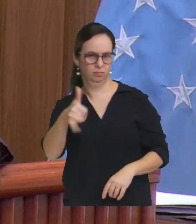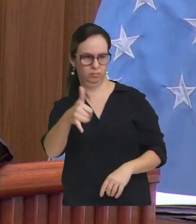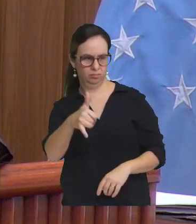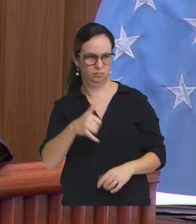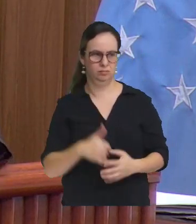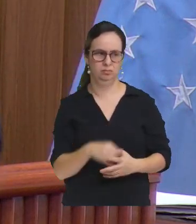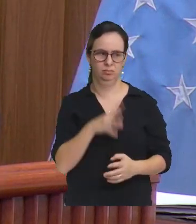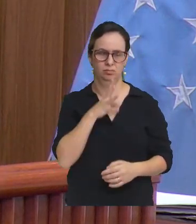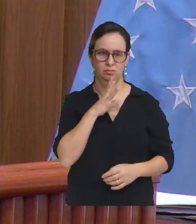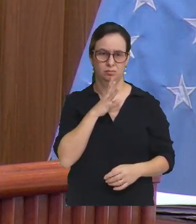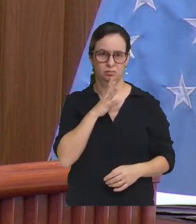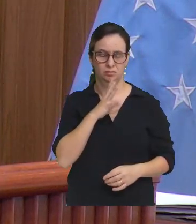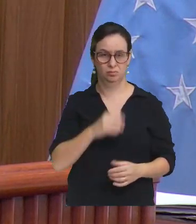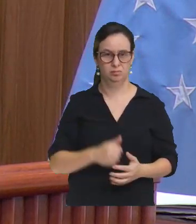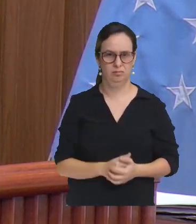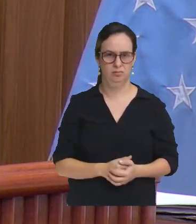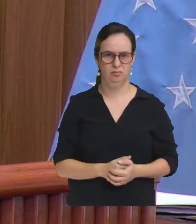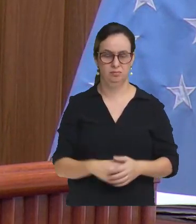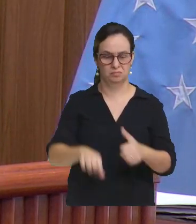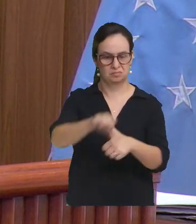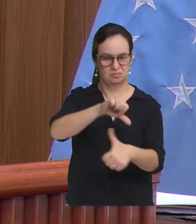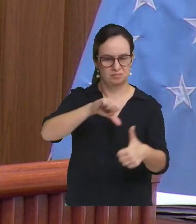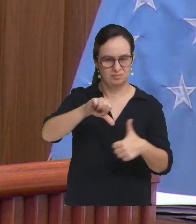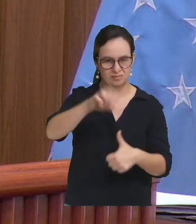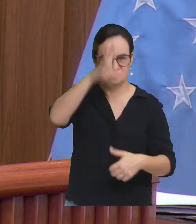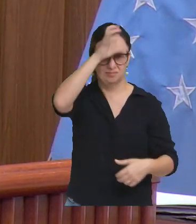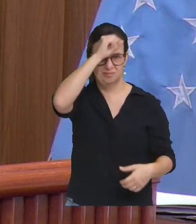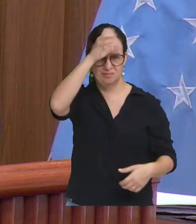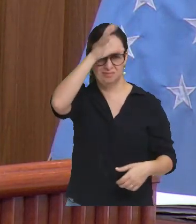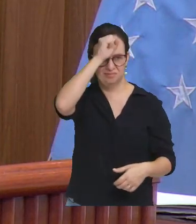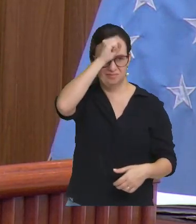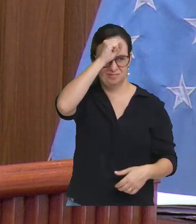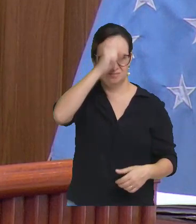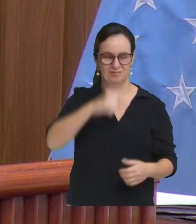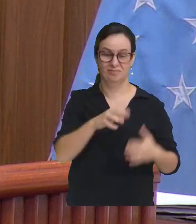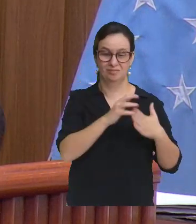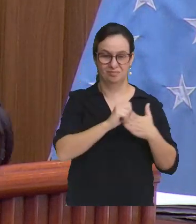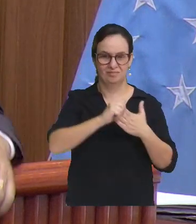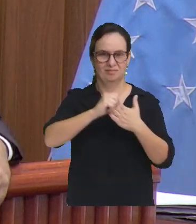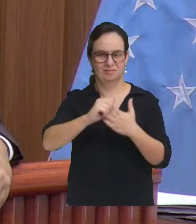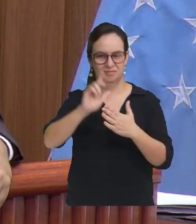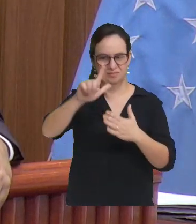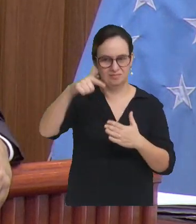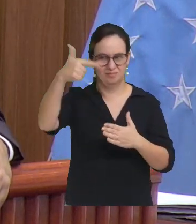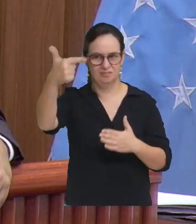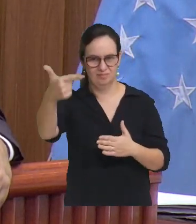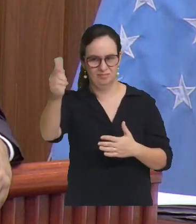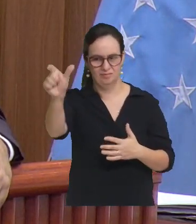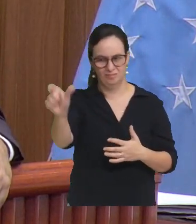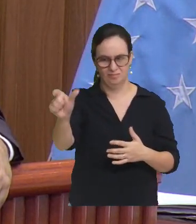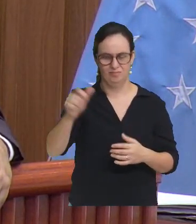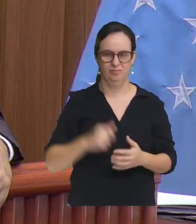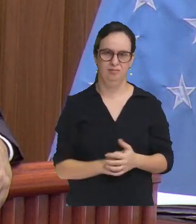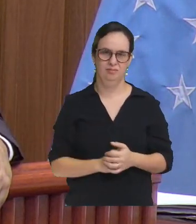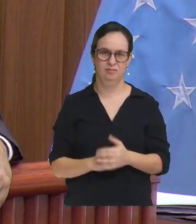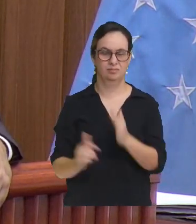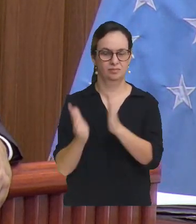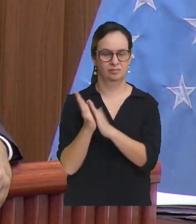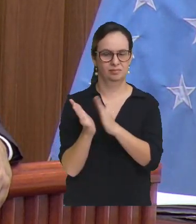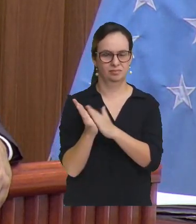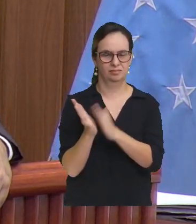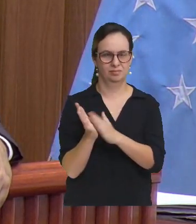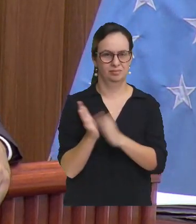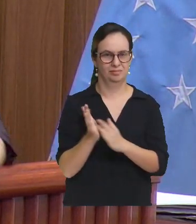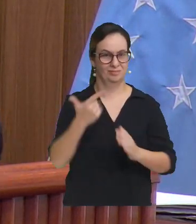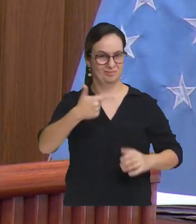conhecimento e já estão transformando o conhecimento que vocês ganharam aqui na Câmara, levando conhecimento para os outros. Então, parabéns, Lucas, parabéns, Mayara, pela aprovação